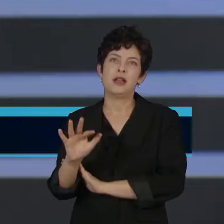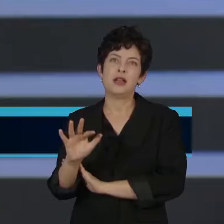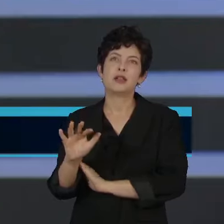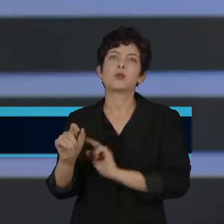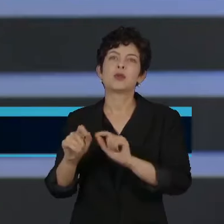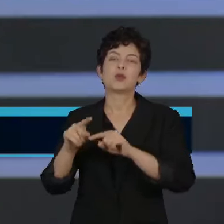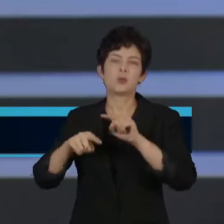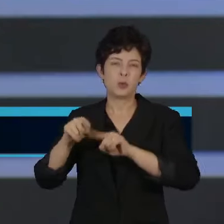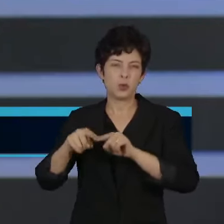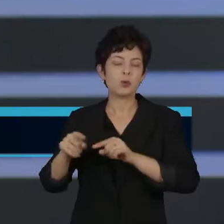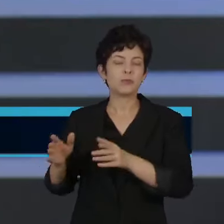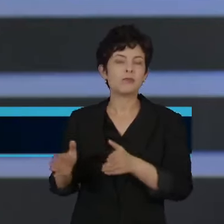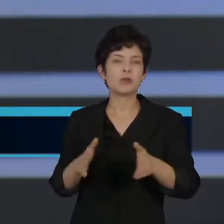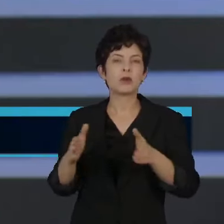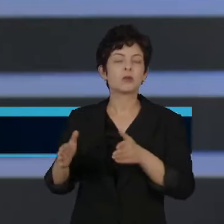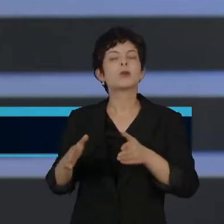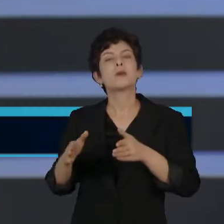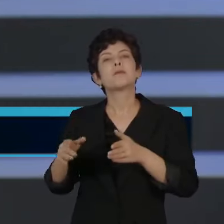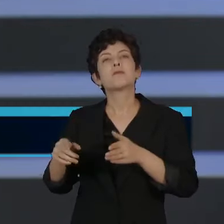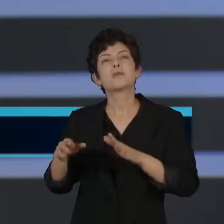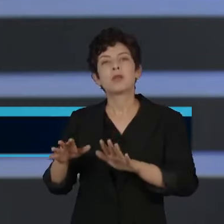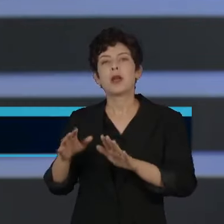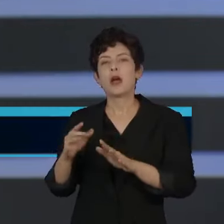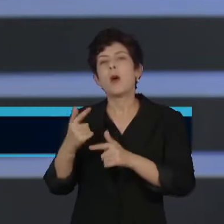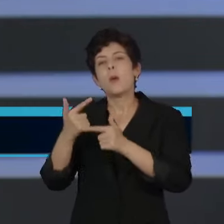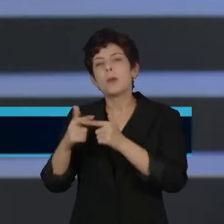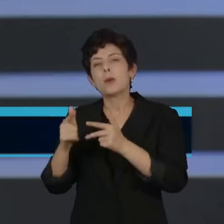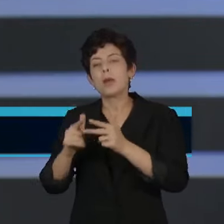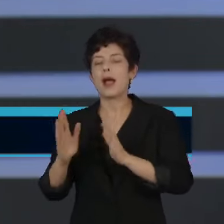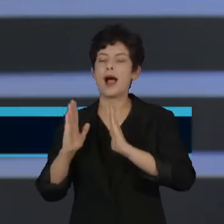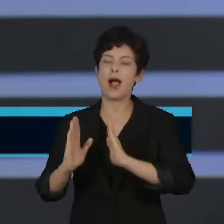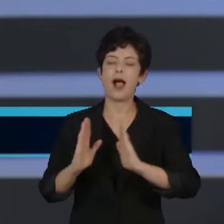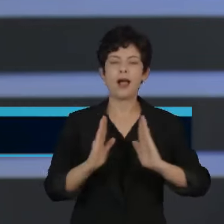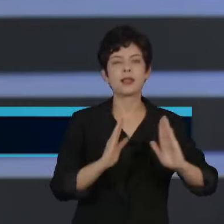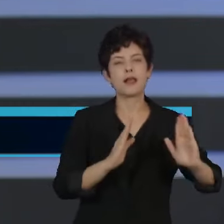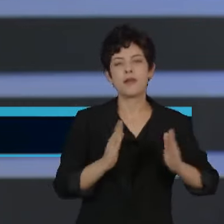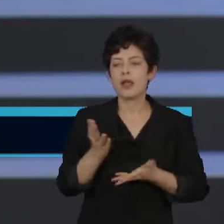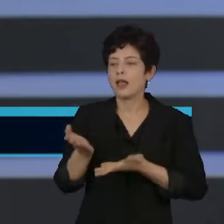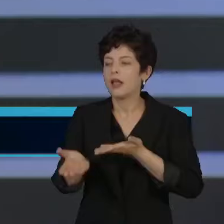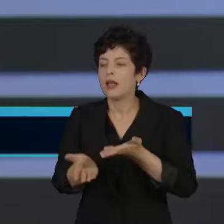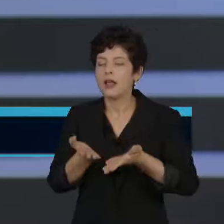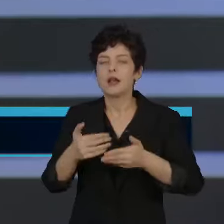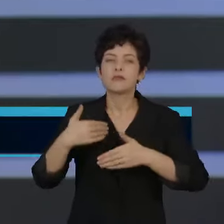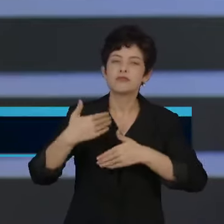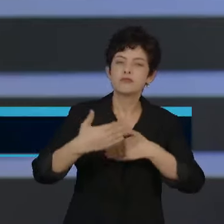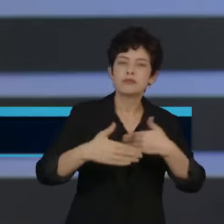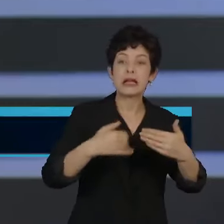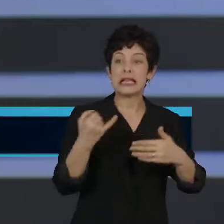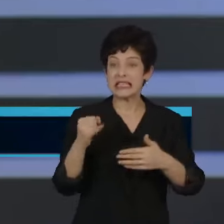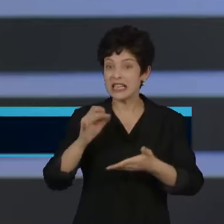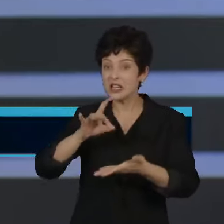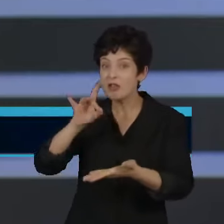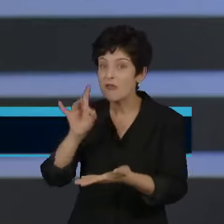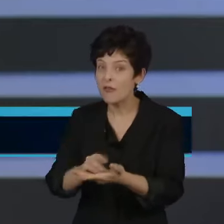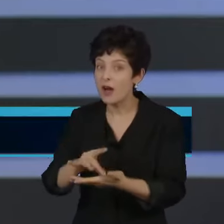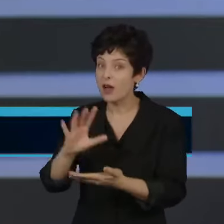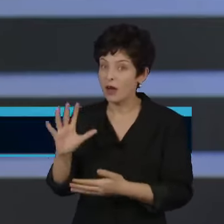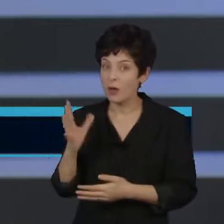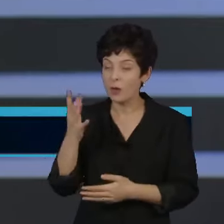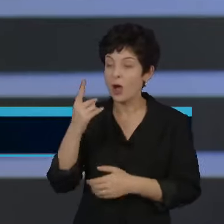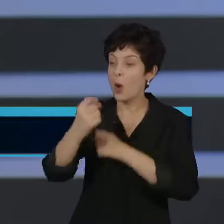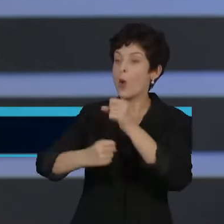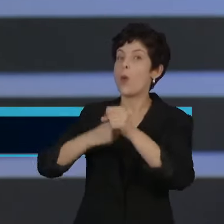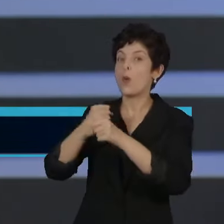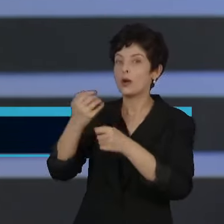dos produtores, bom, um problema de cada vez. Isso terá que ser tratado, né, se isso de fato vier a ocorrer daqui a um